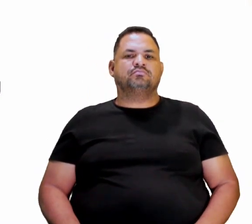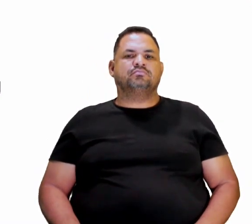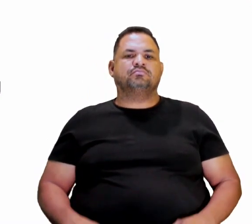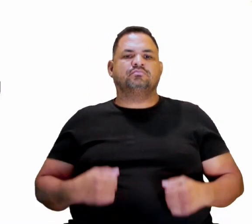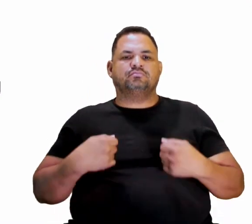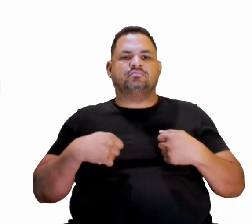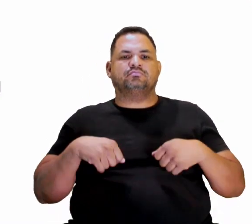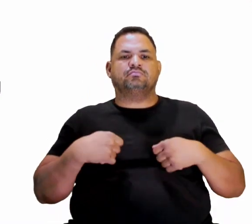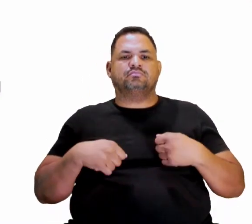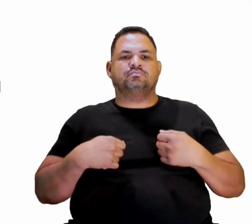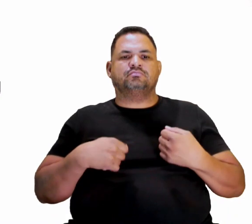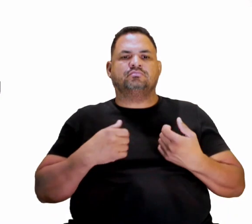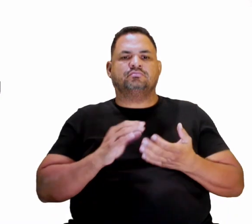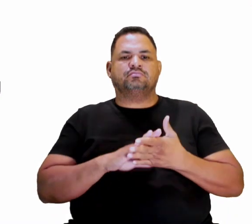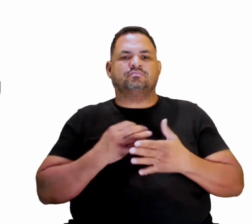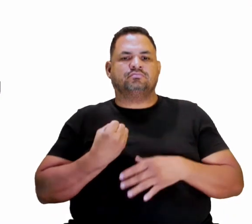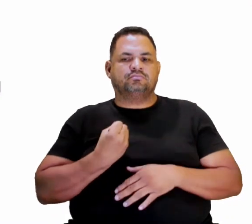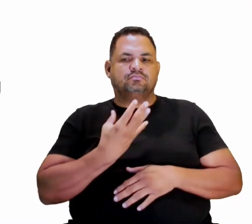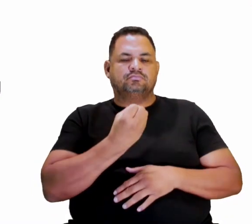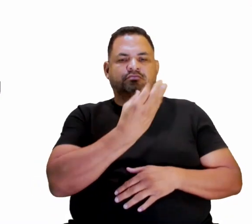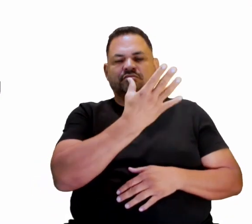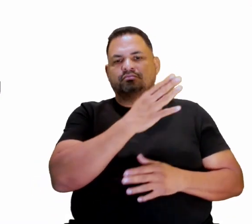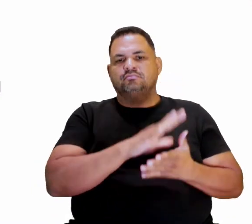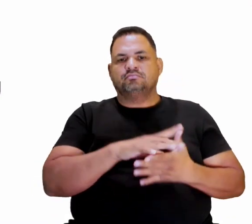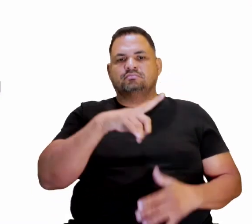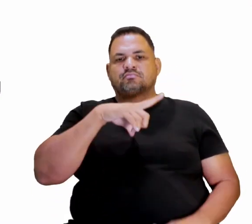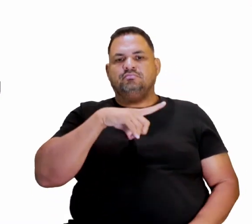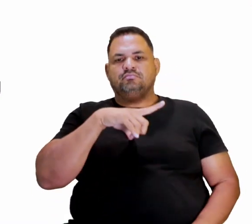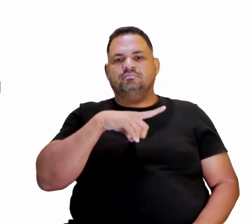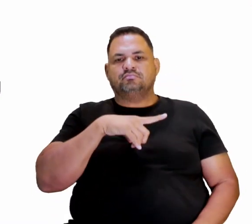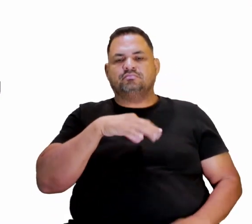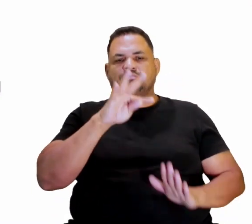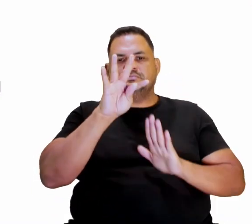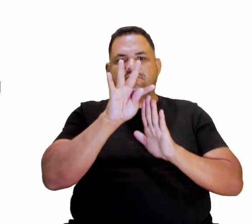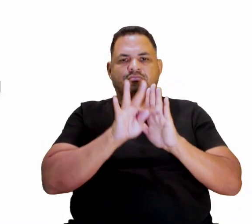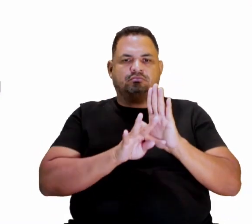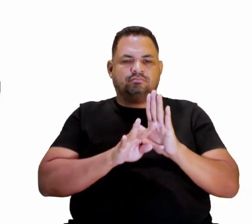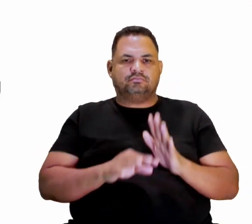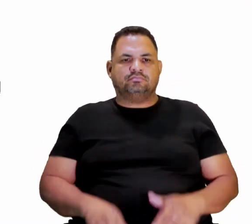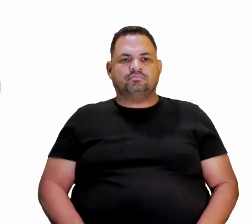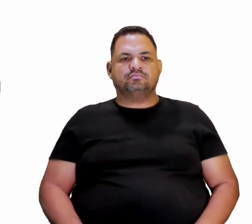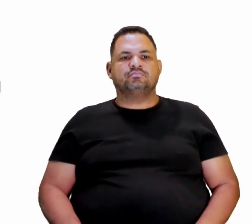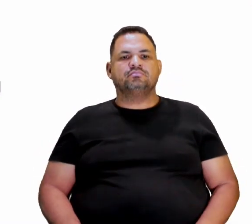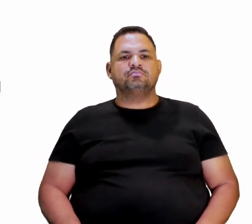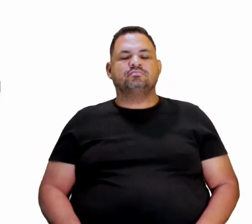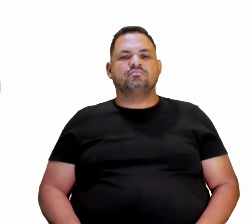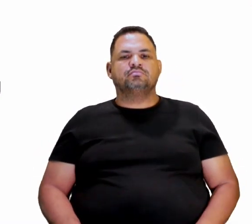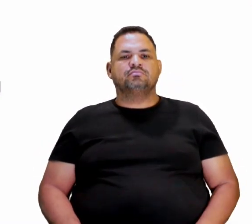deveria viajar, muito bem? E aí eu tenho aí o texto, bora lá.